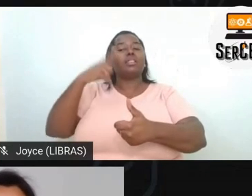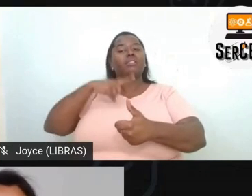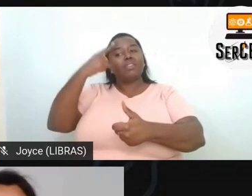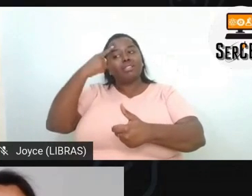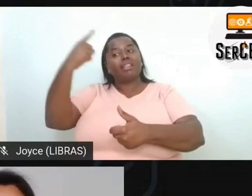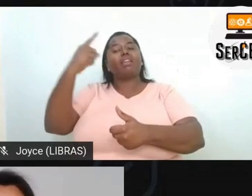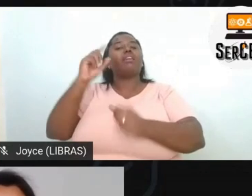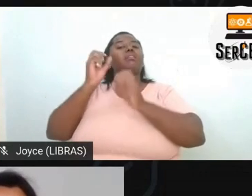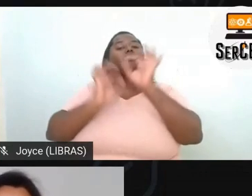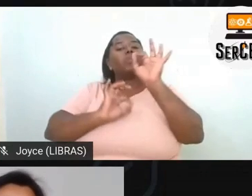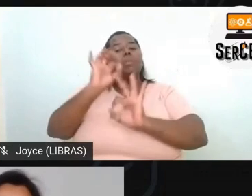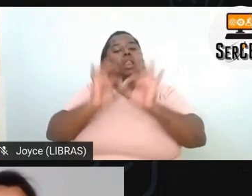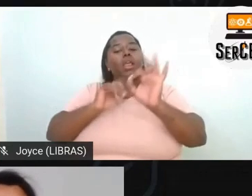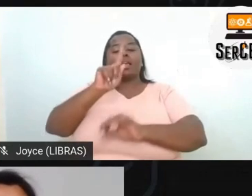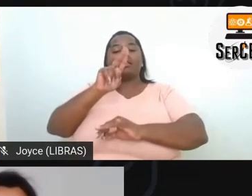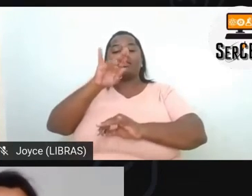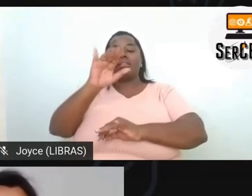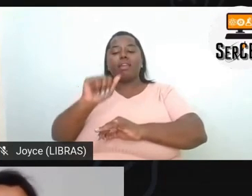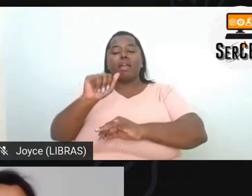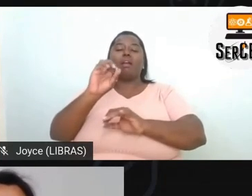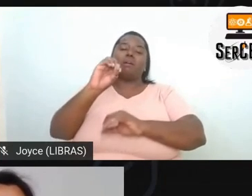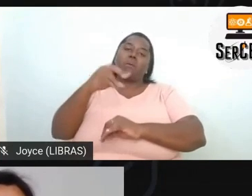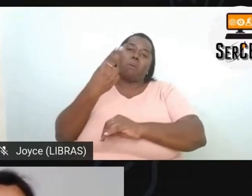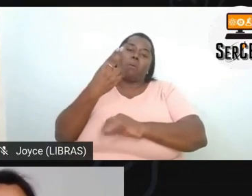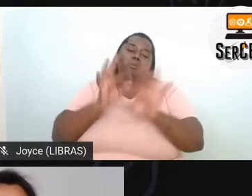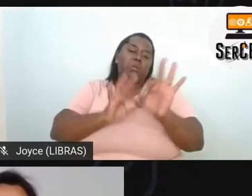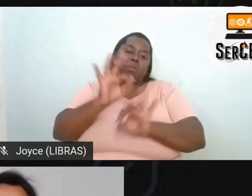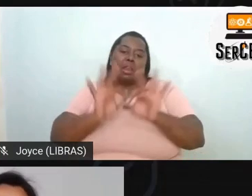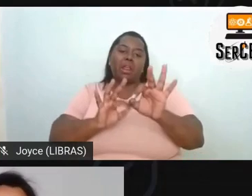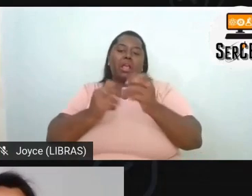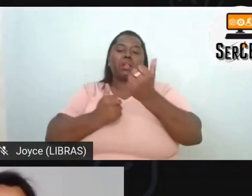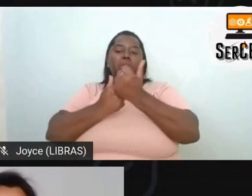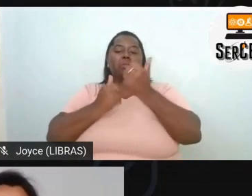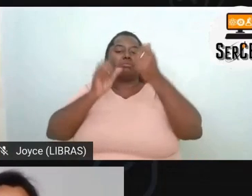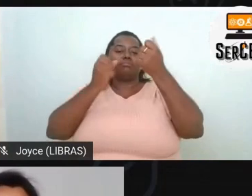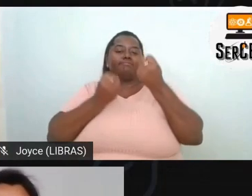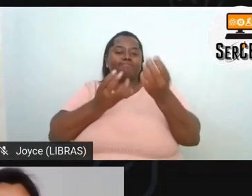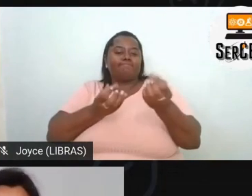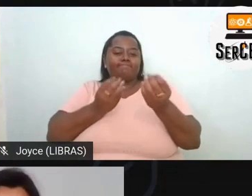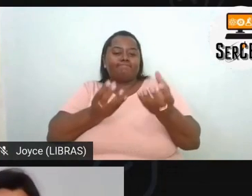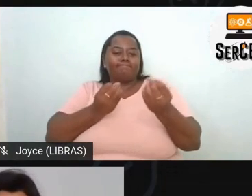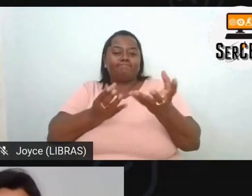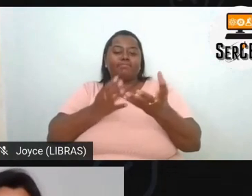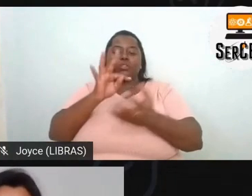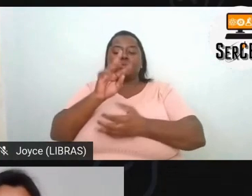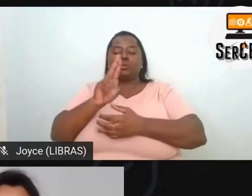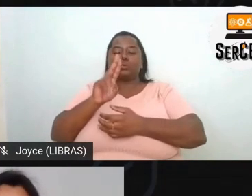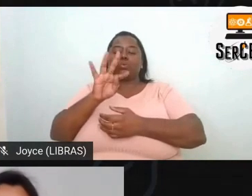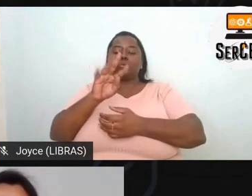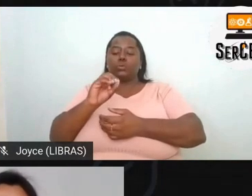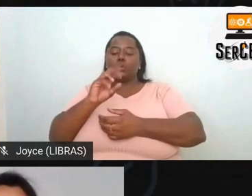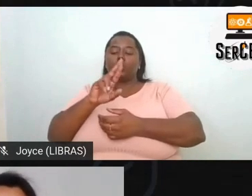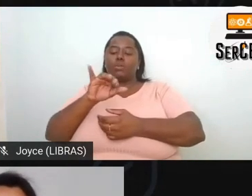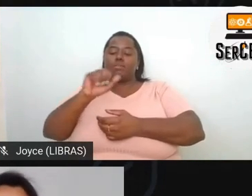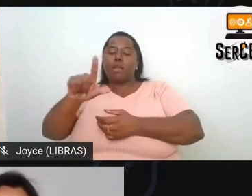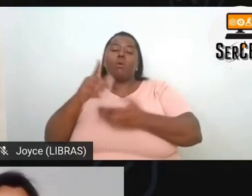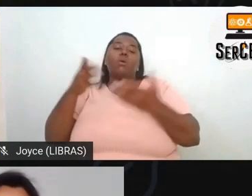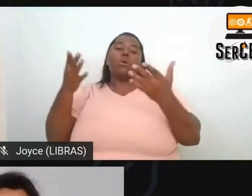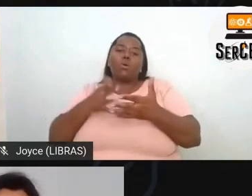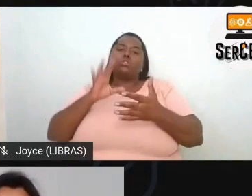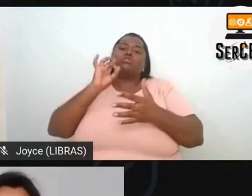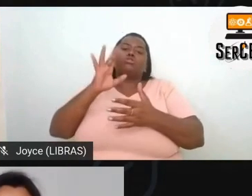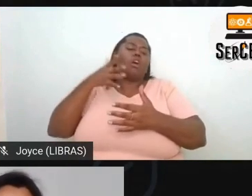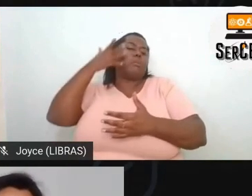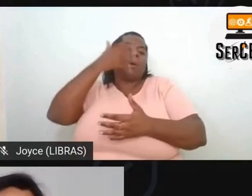guia, um tutorial do que a gente apresentou hoje, né? Que hoje foi só uma explanação mesmo ilustrativa para vocês terem uma